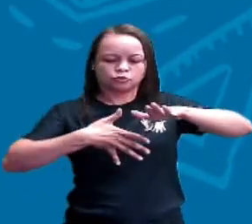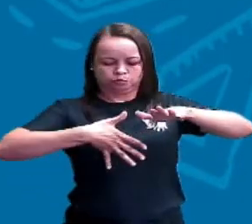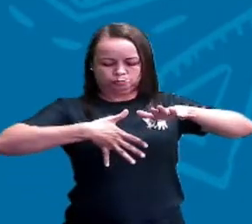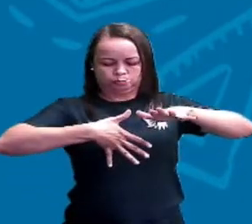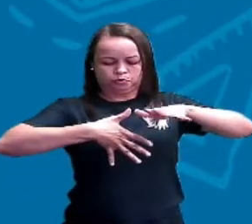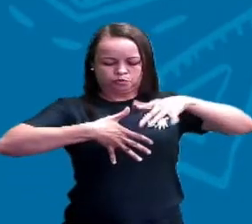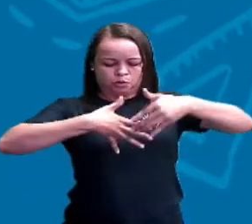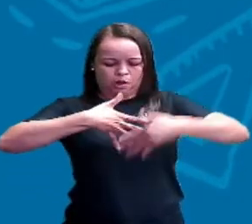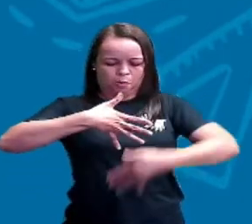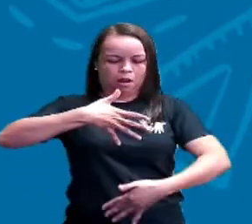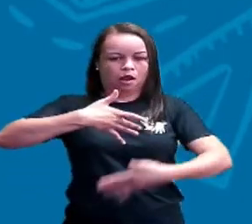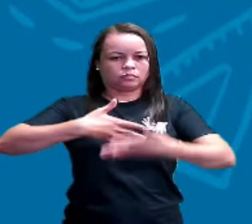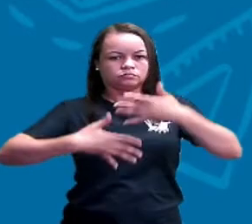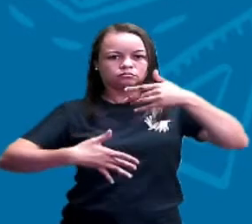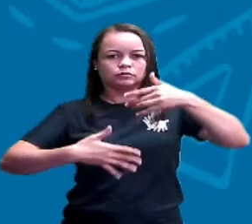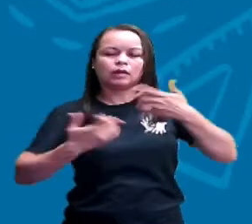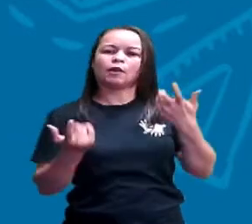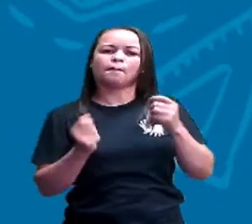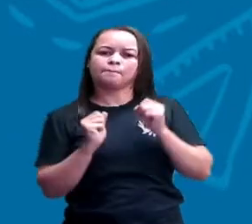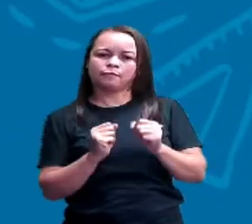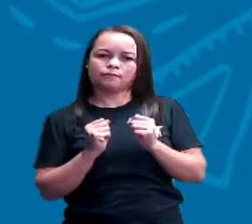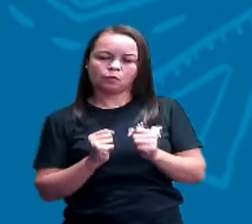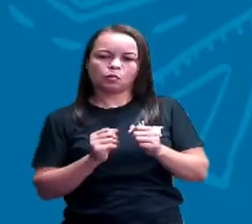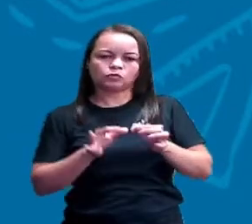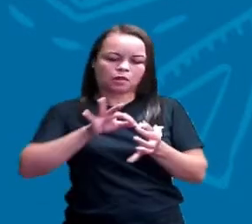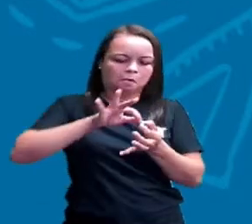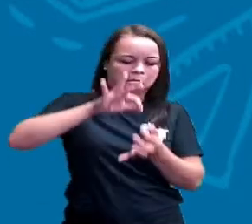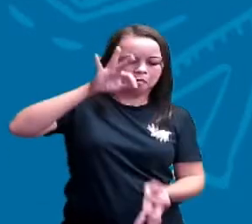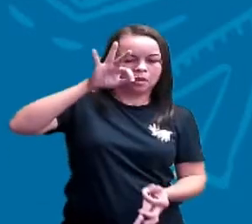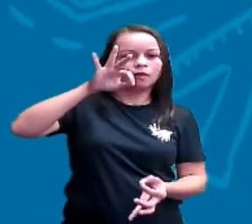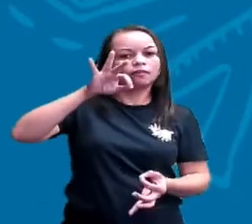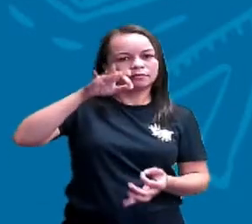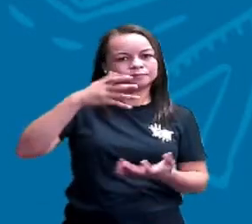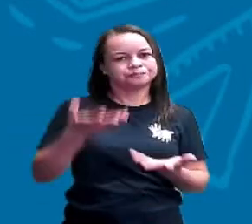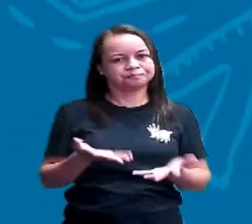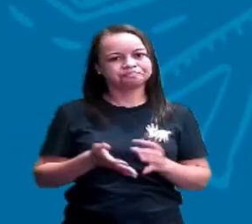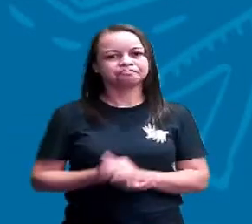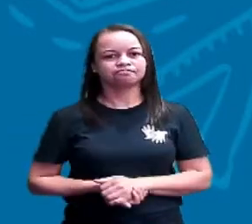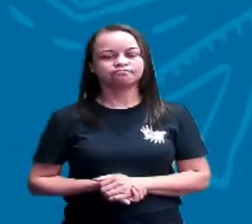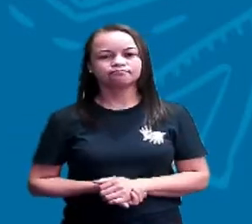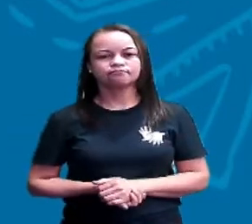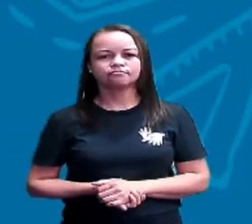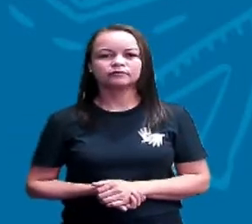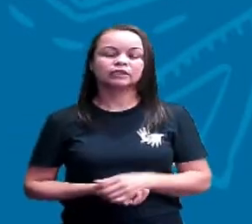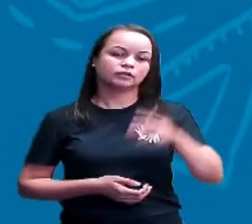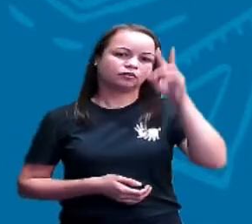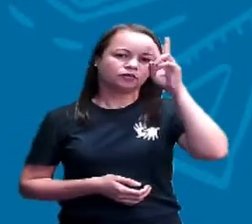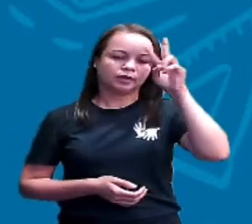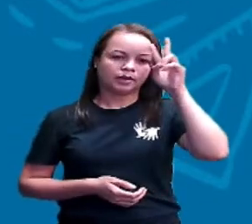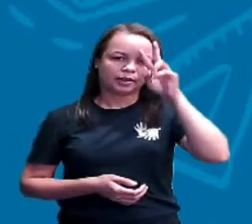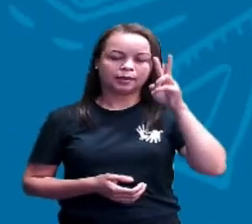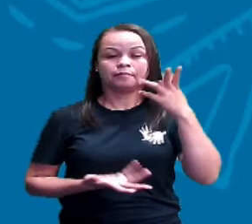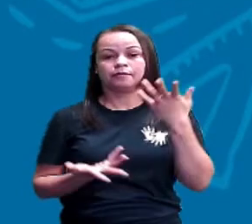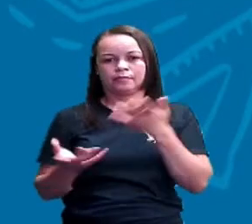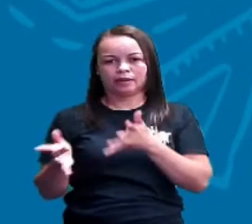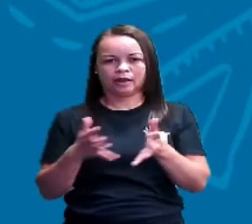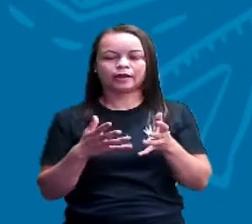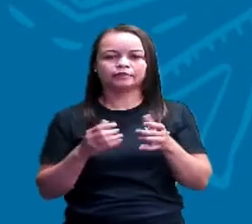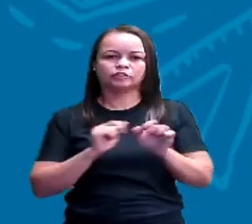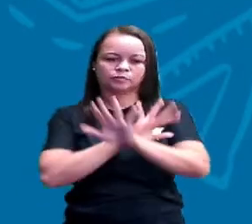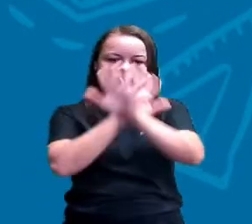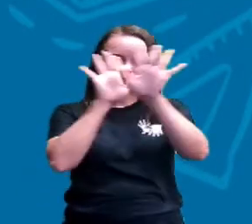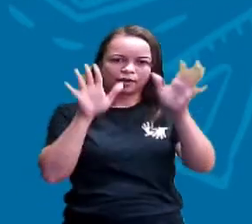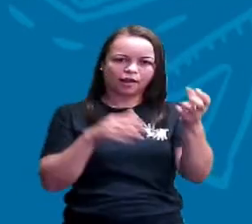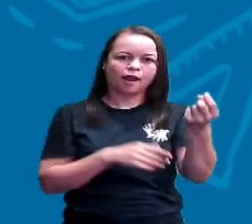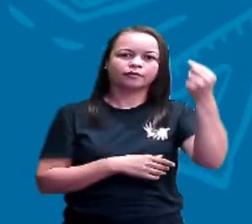poder alcançar, né? Para poder medir a minha altura. Então, ó, vamos relembrar e deixar isso bem claro na